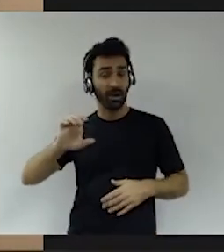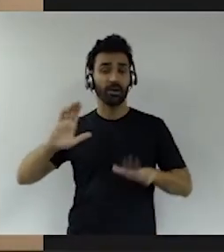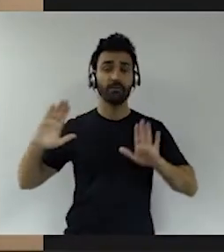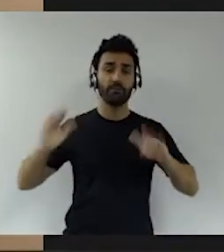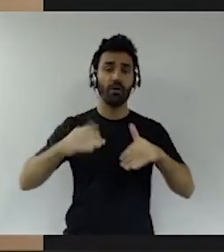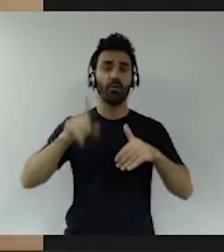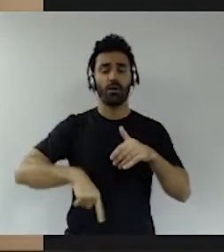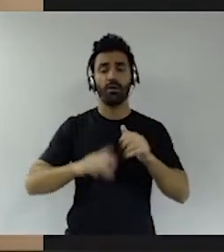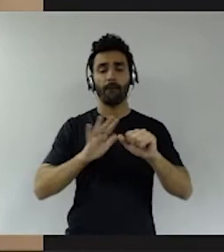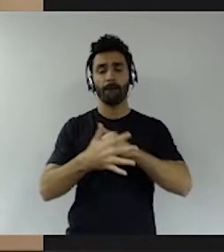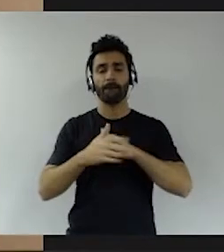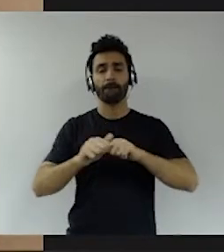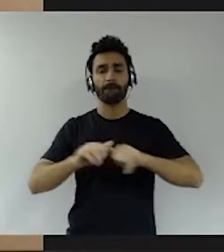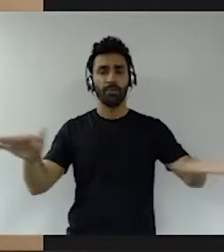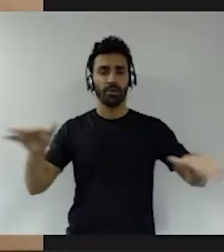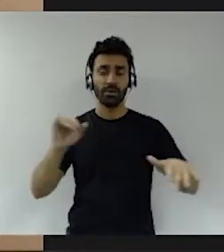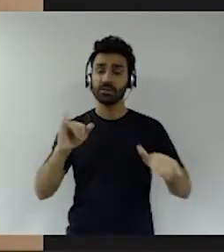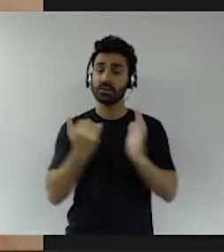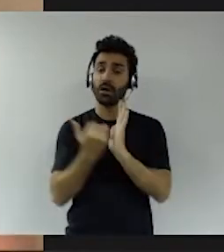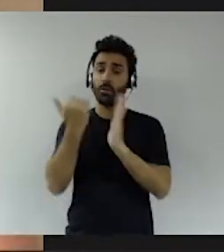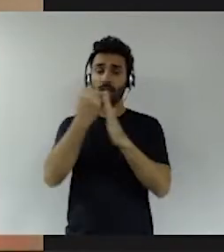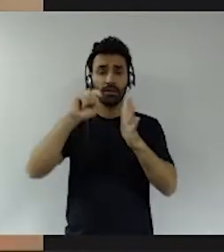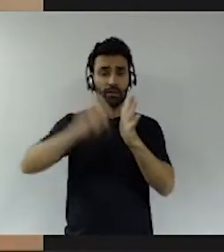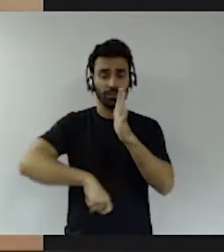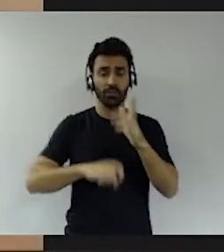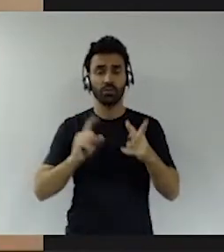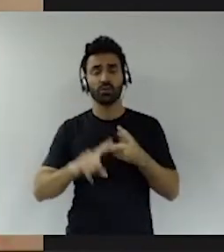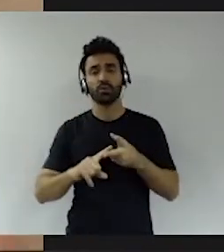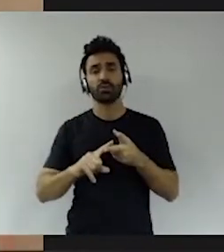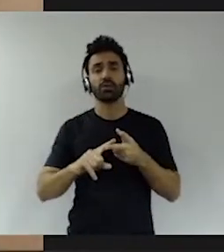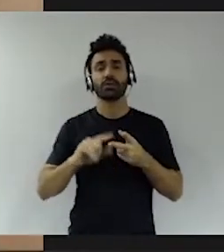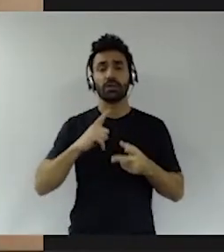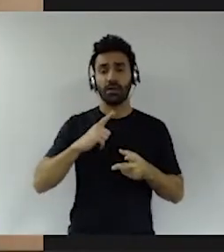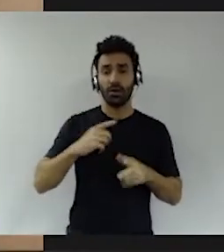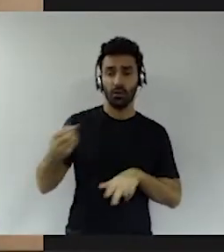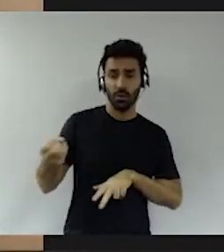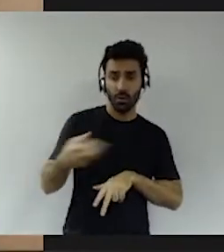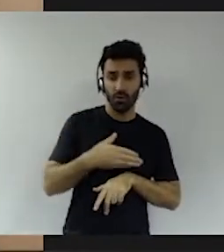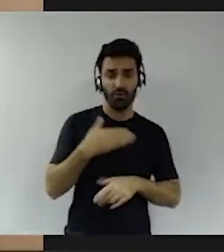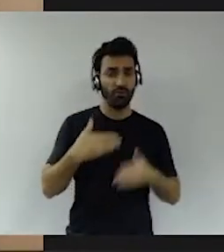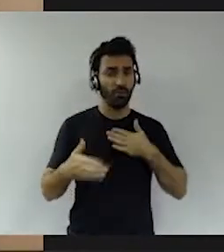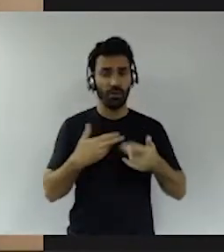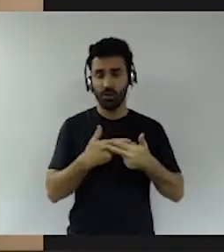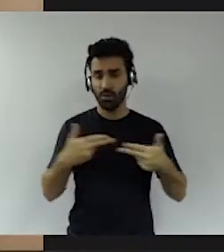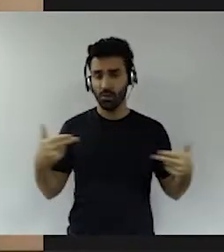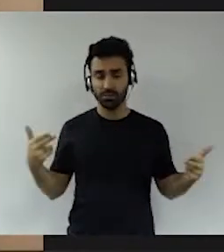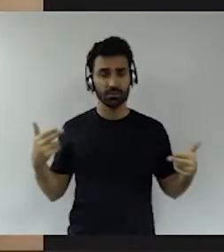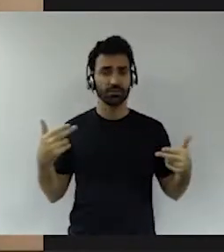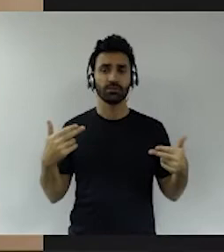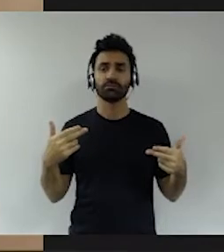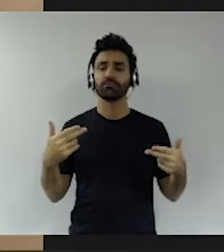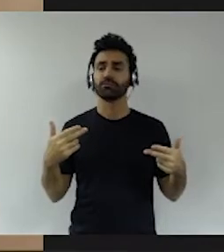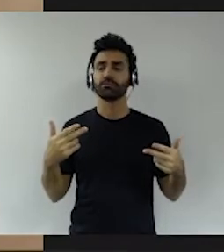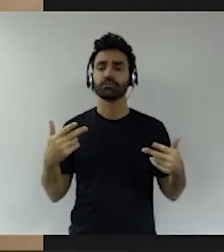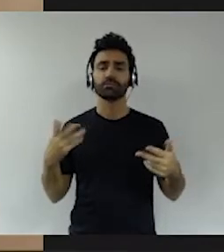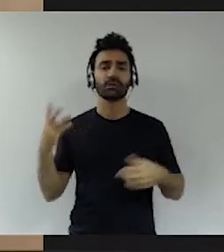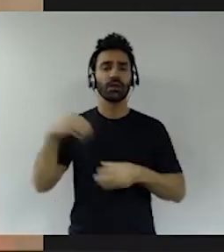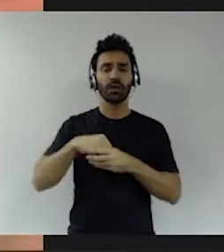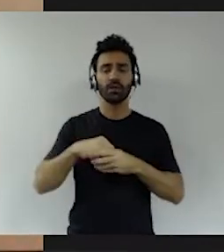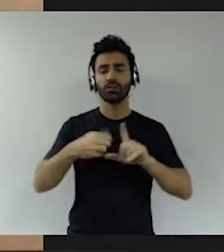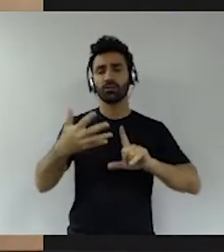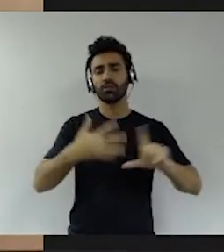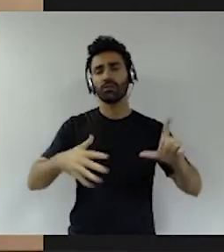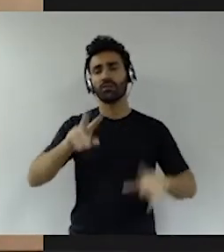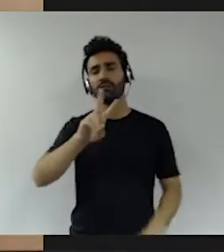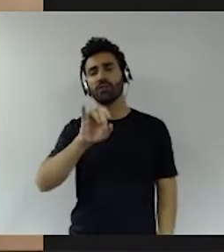pandemia, que significa que aumento de tributos, colocar tributos novos, qualquer coisa desse tipo, não vale no plenário virtual.